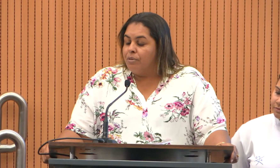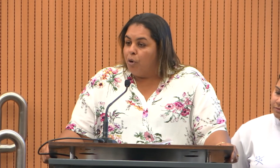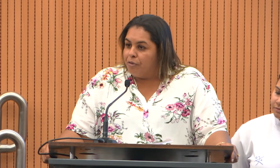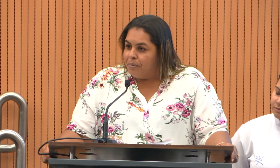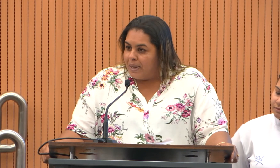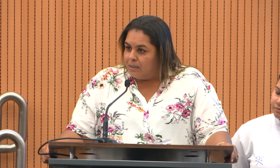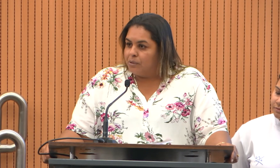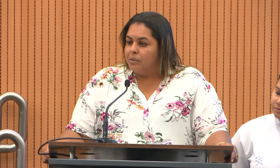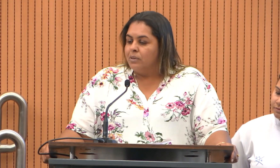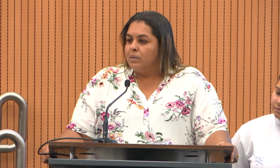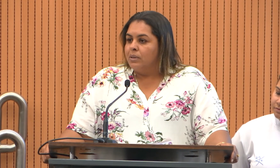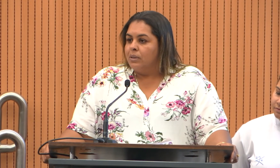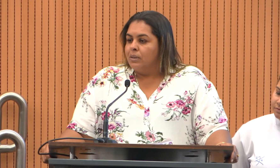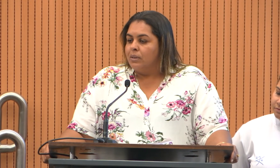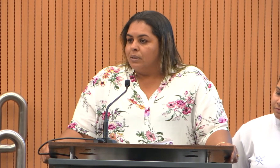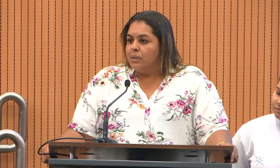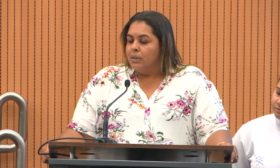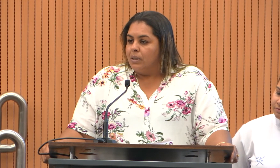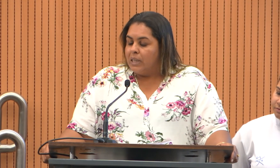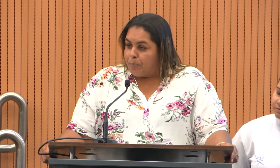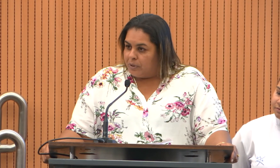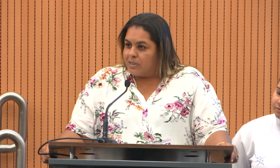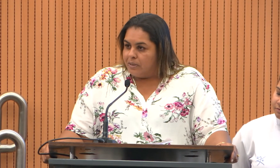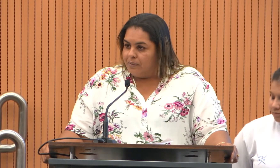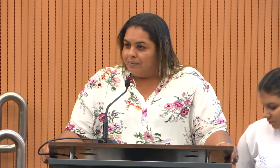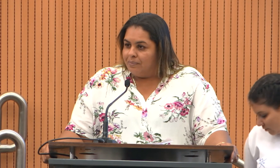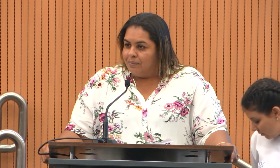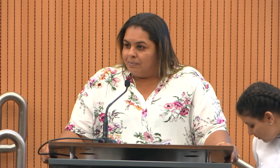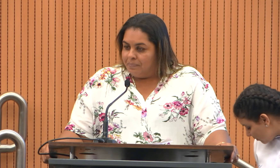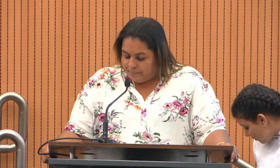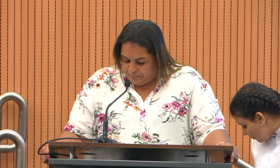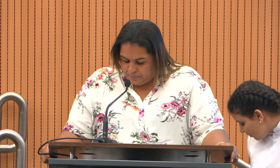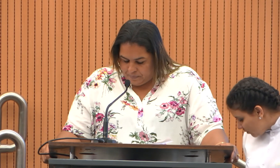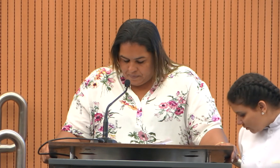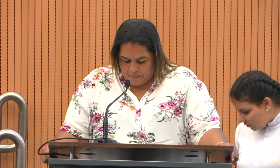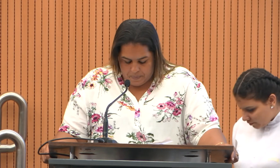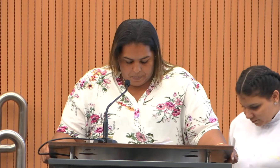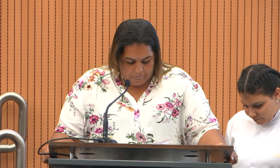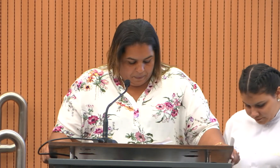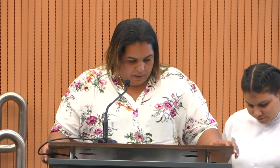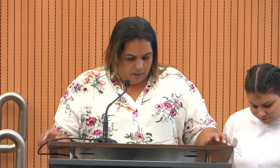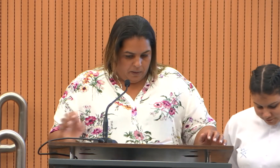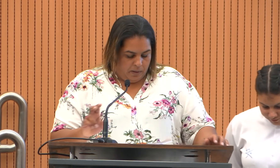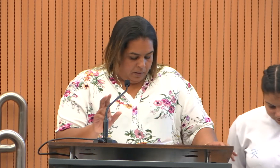o envolvimento e a proteção.